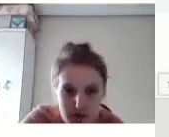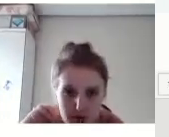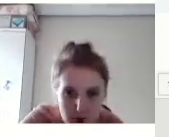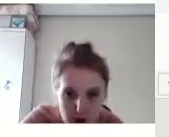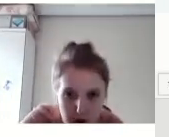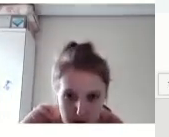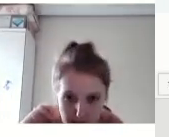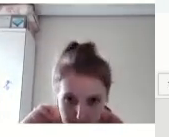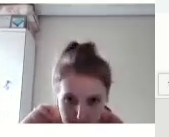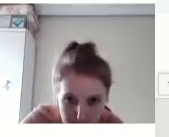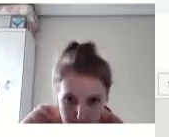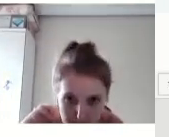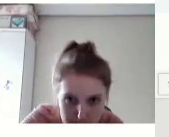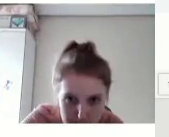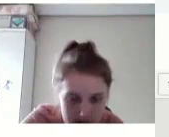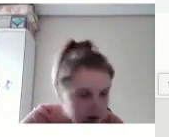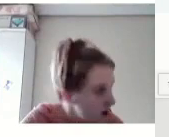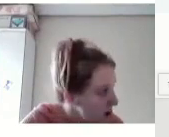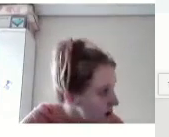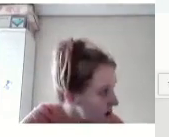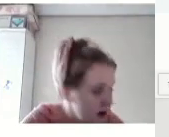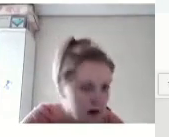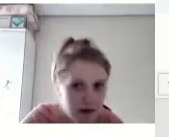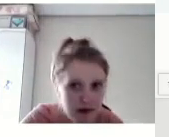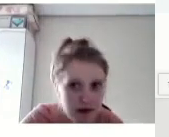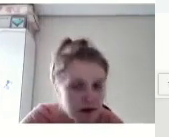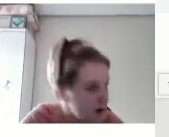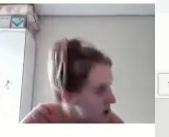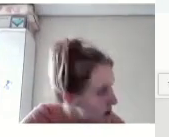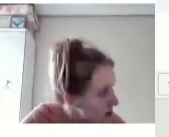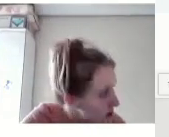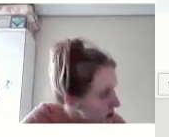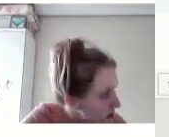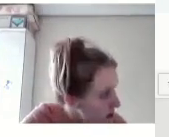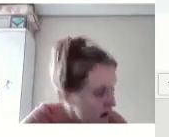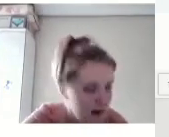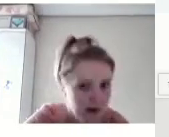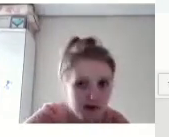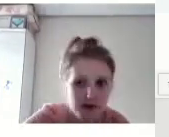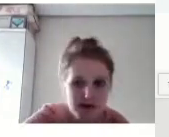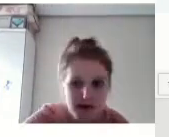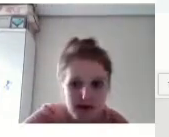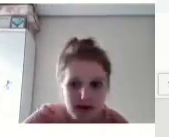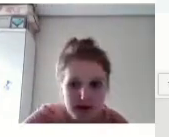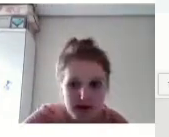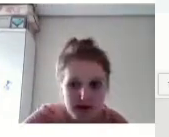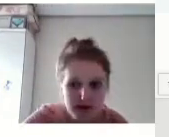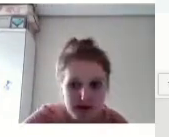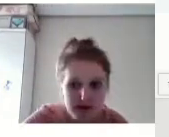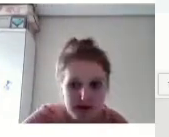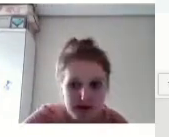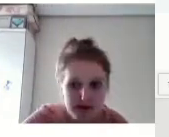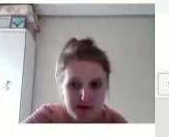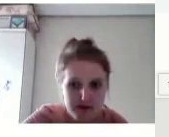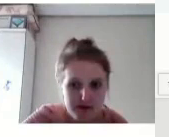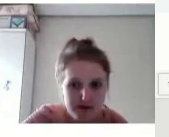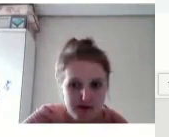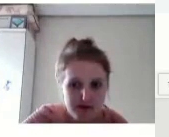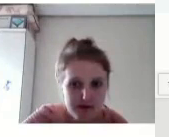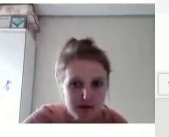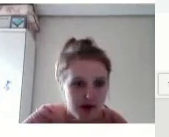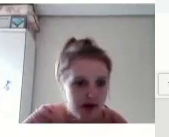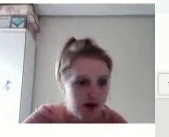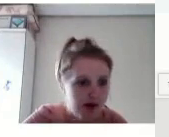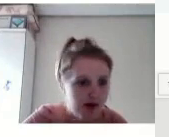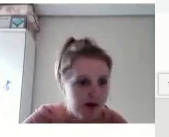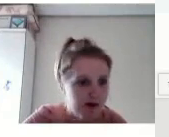posso definir parênteses de Poisson, e os parênteses de Poisson são utilizados para cálculo de